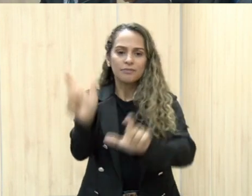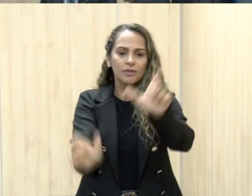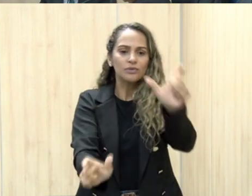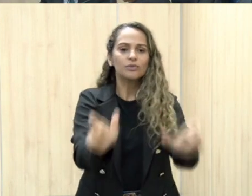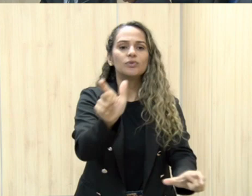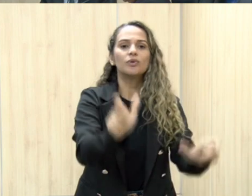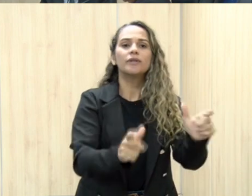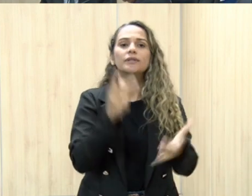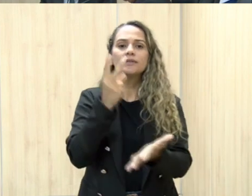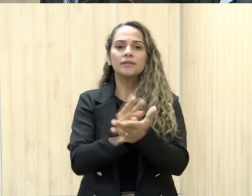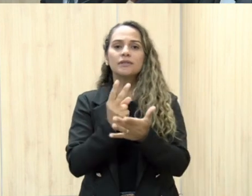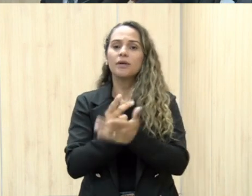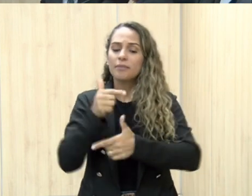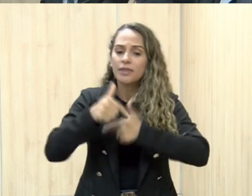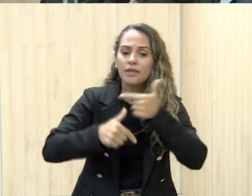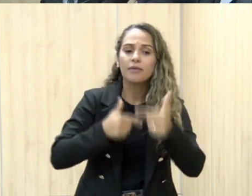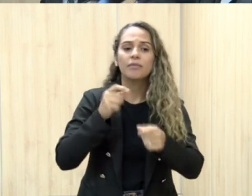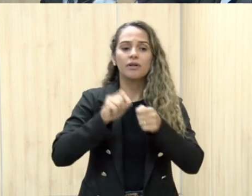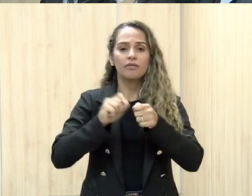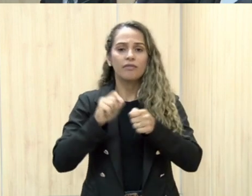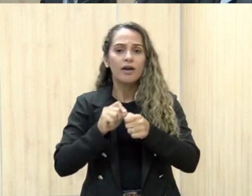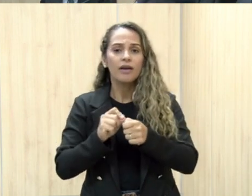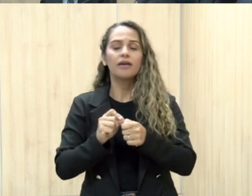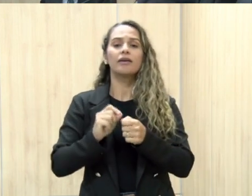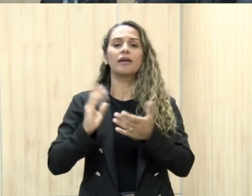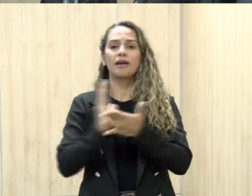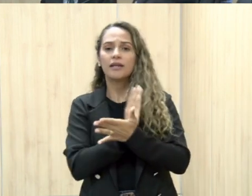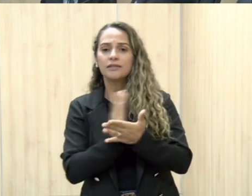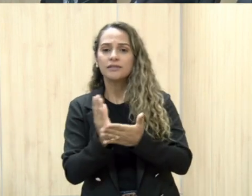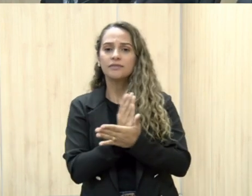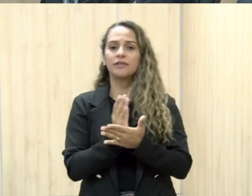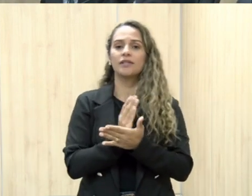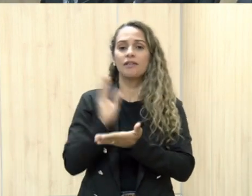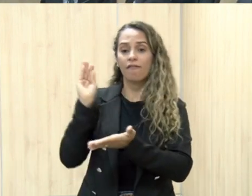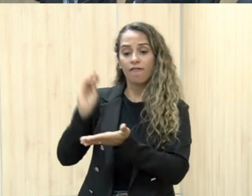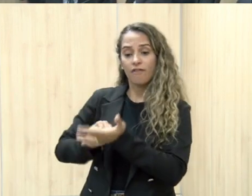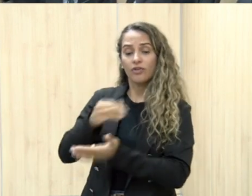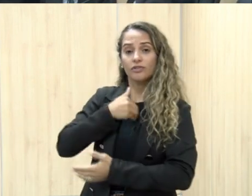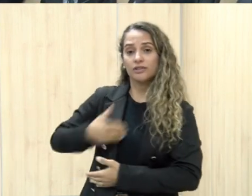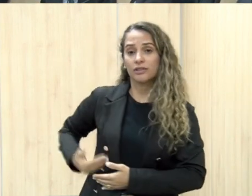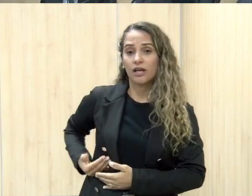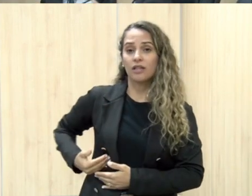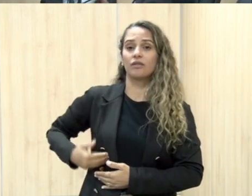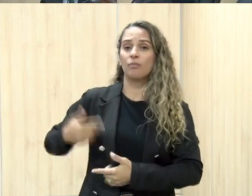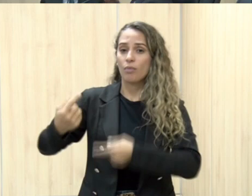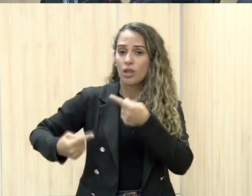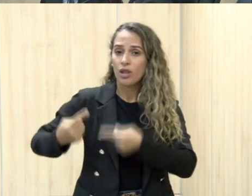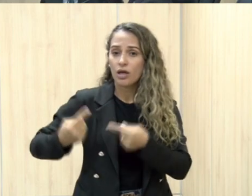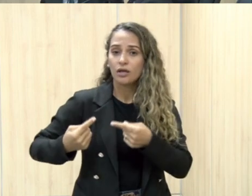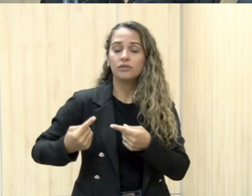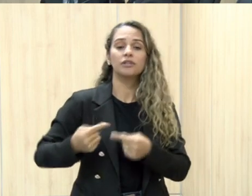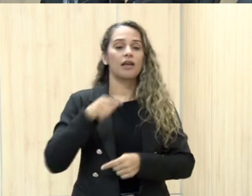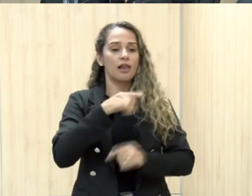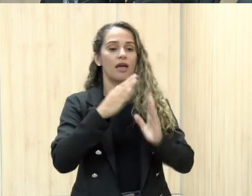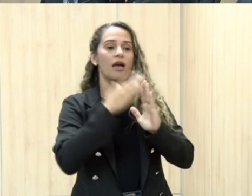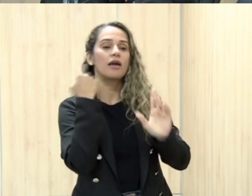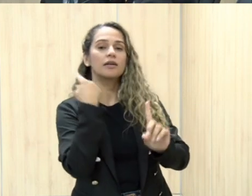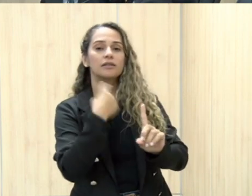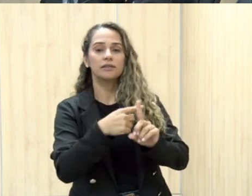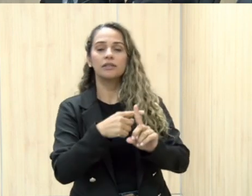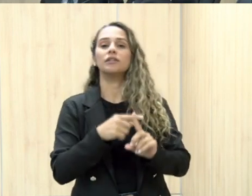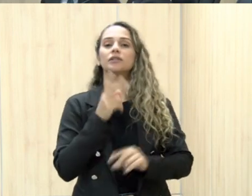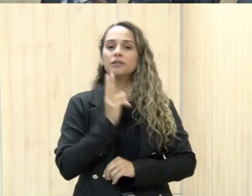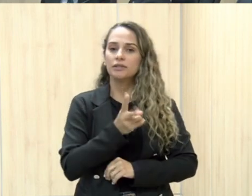que muita das vezes super ausência do Estado né Eu já frequentei muitos anos